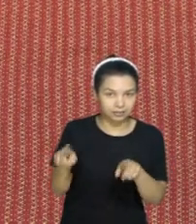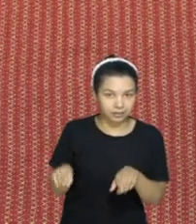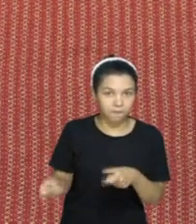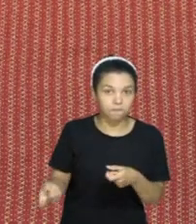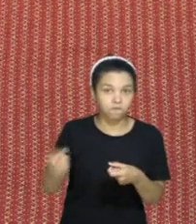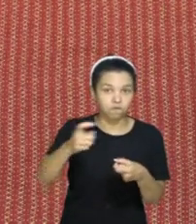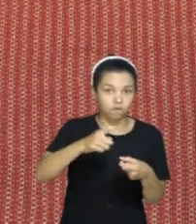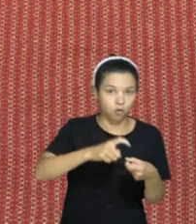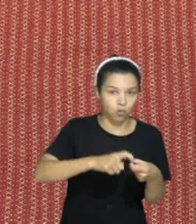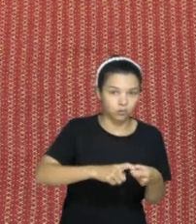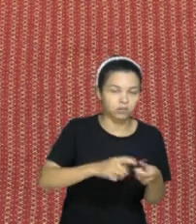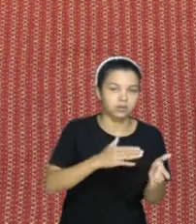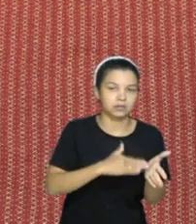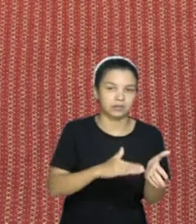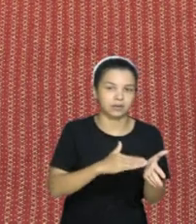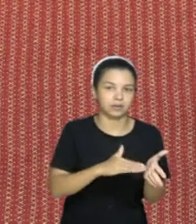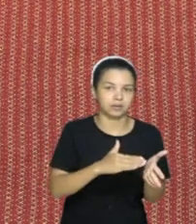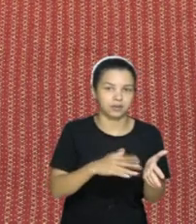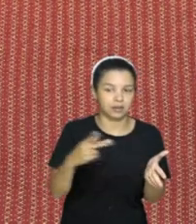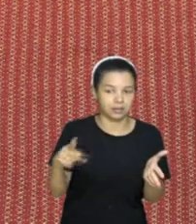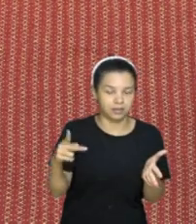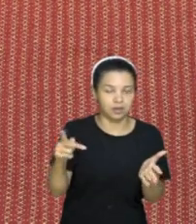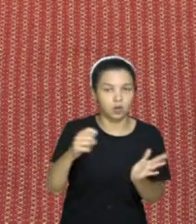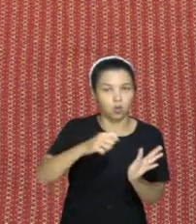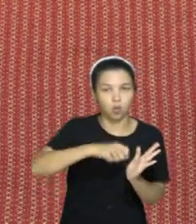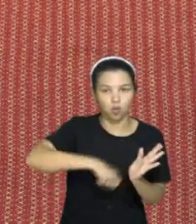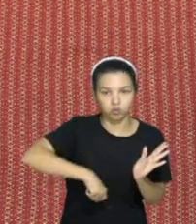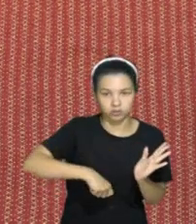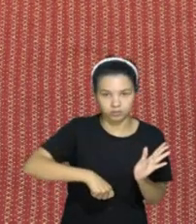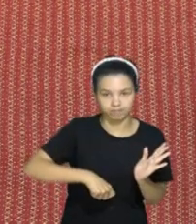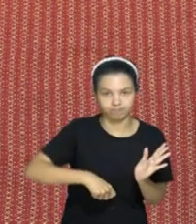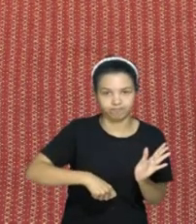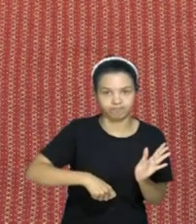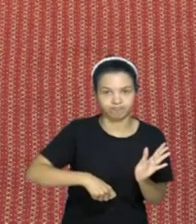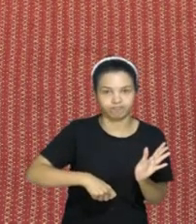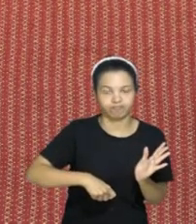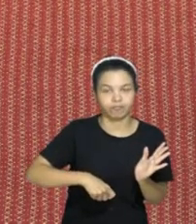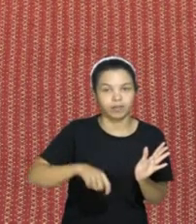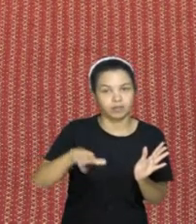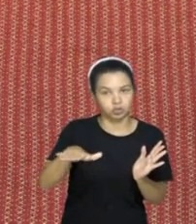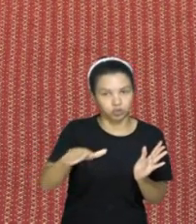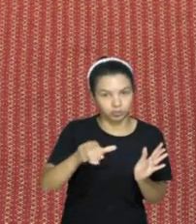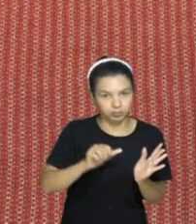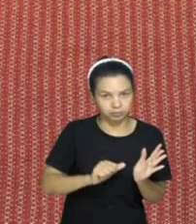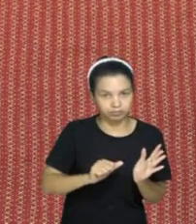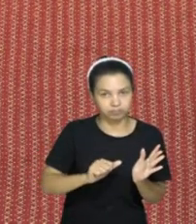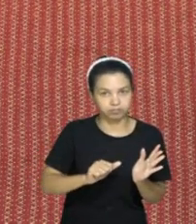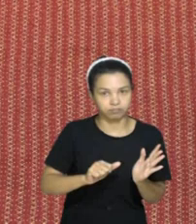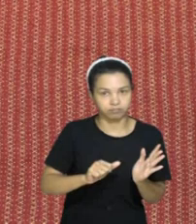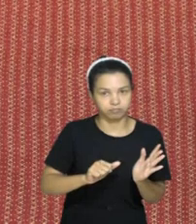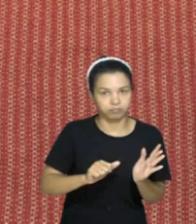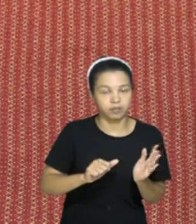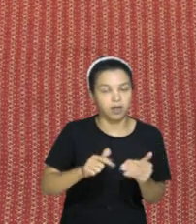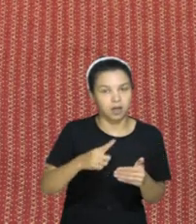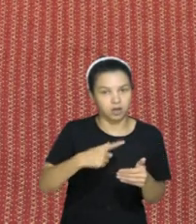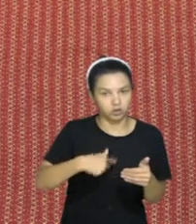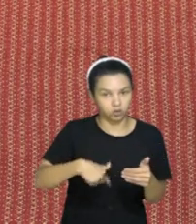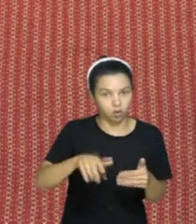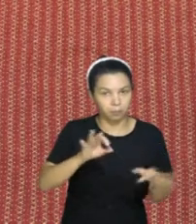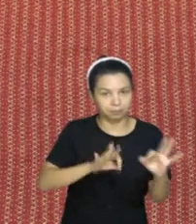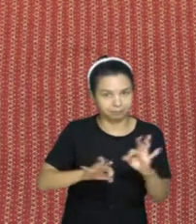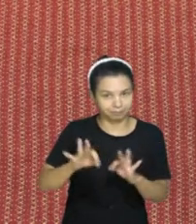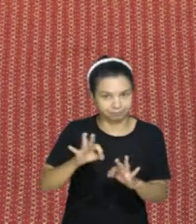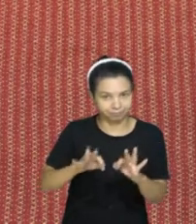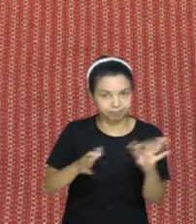secretaria onde que ele foi concursado onde que ele estava lotado e aí Sim fizemos um Panorama do nosso governo